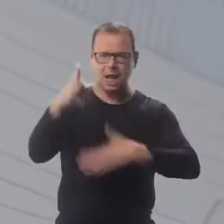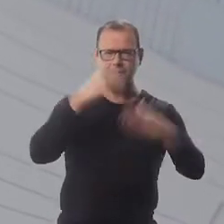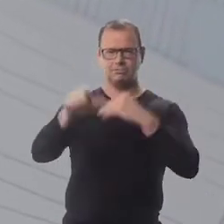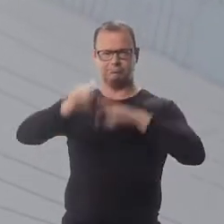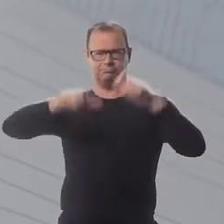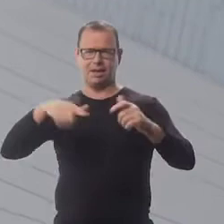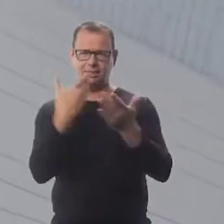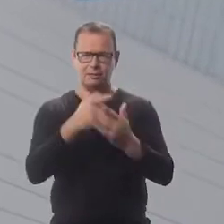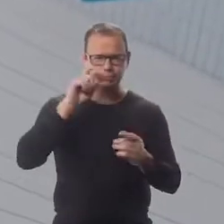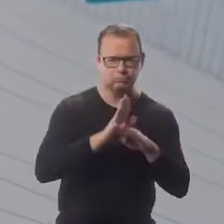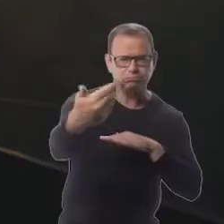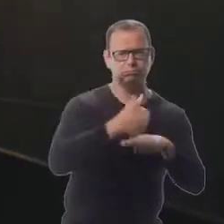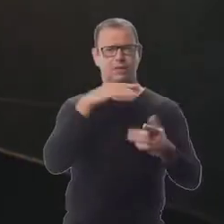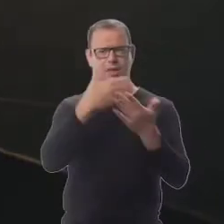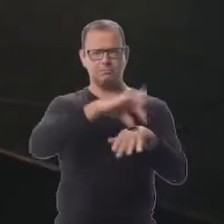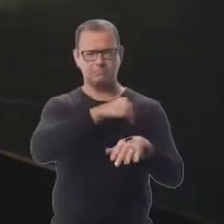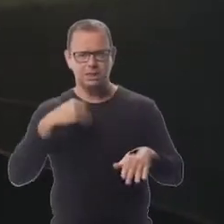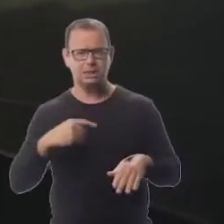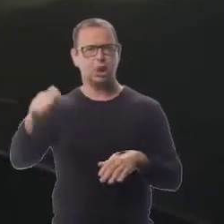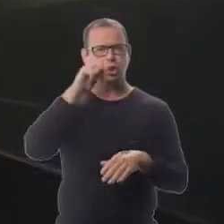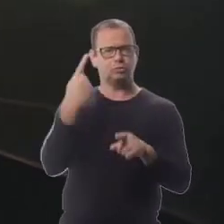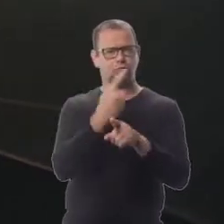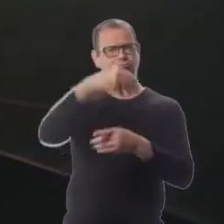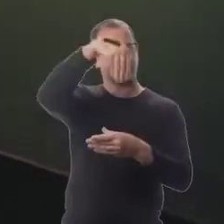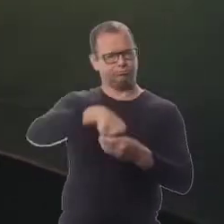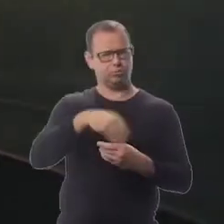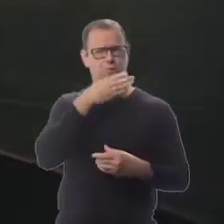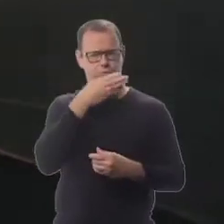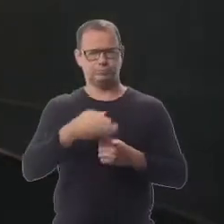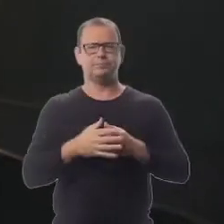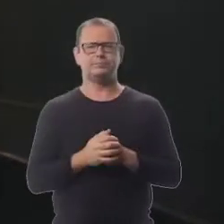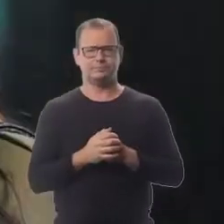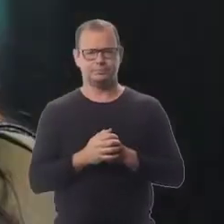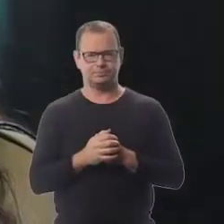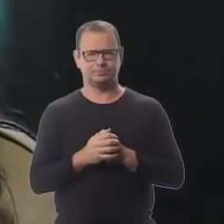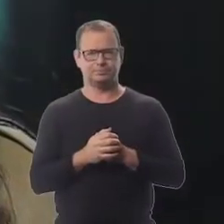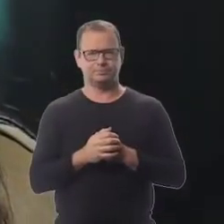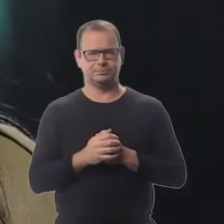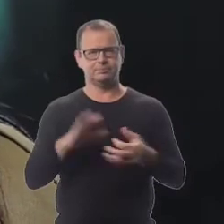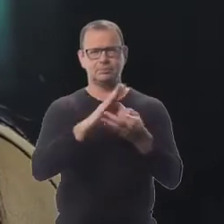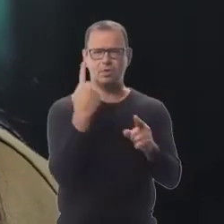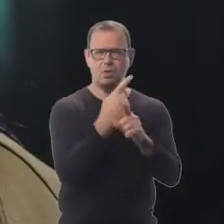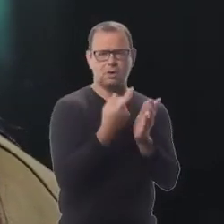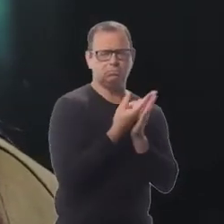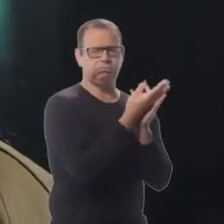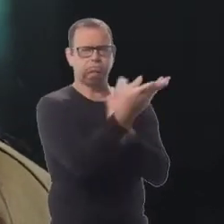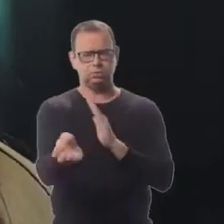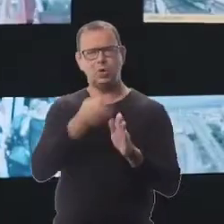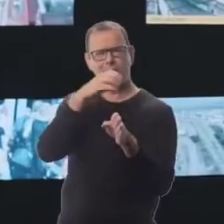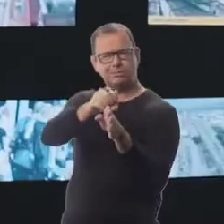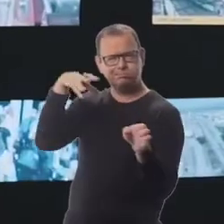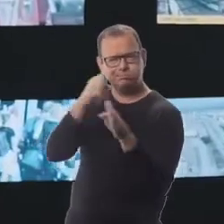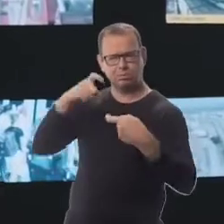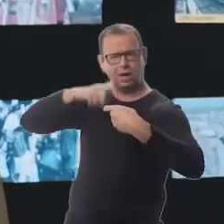a via e a segurança ferroviária, a medicina, o turismo ferroviário, entre tantas outras das várias